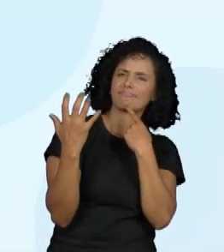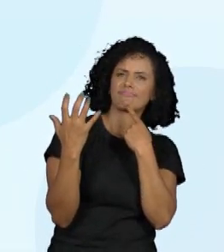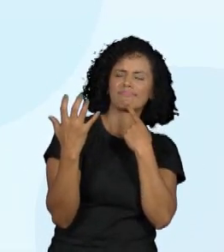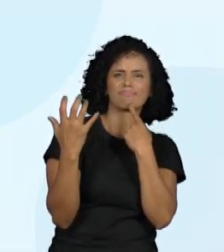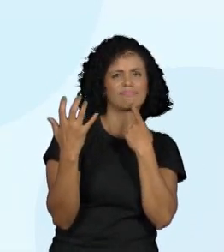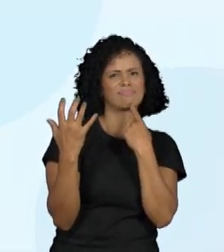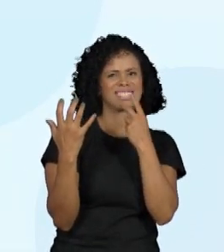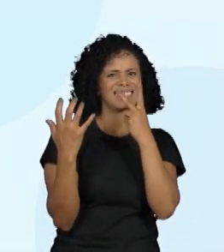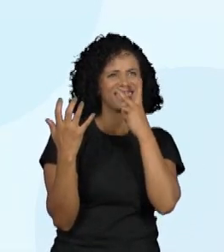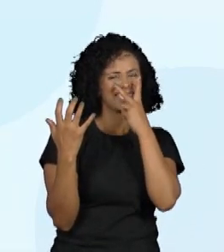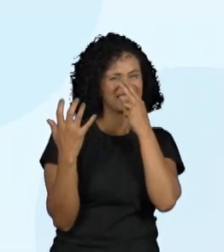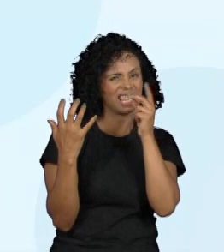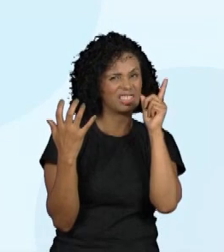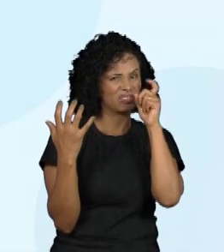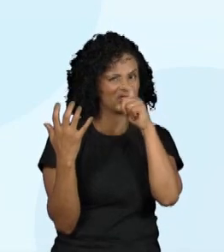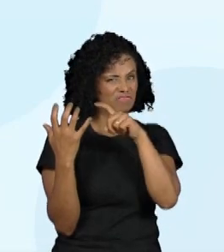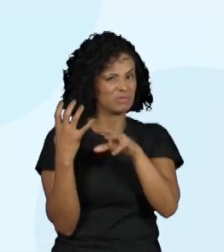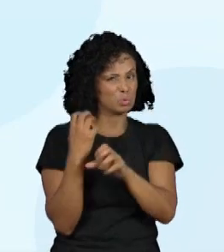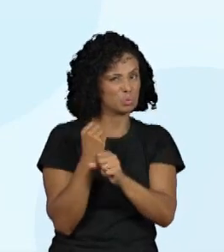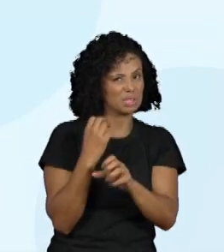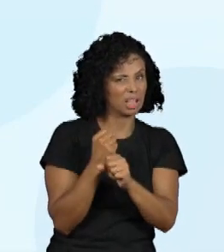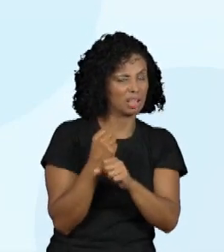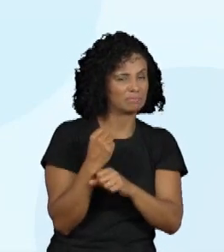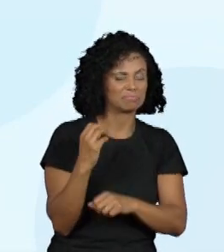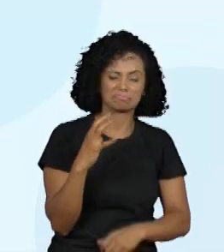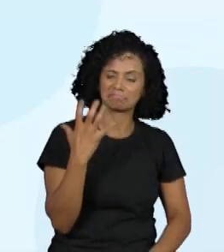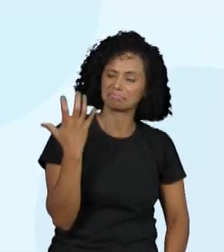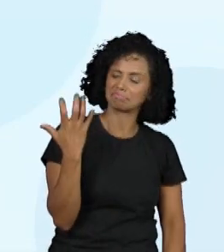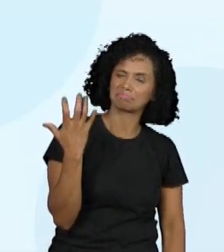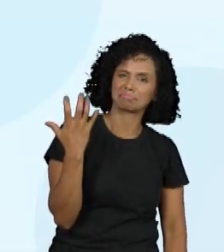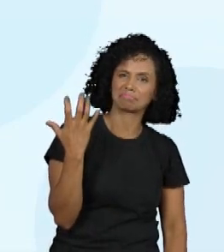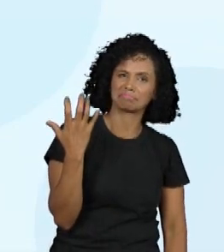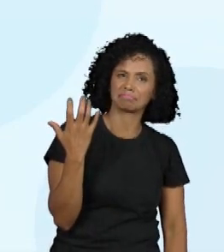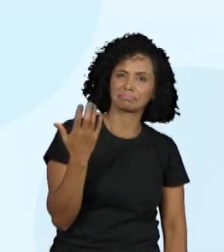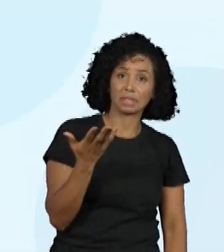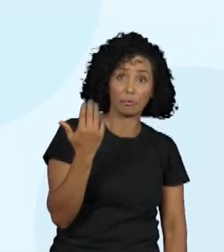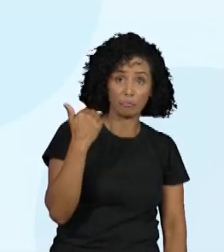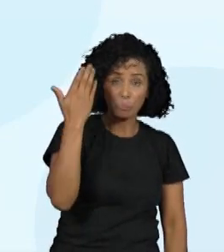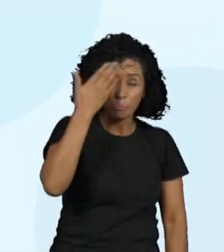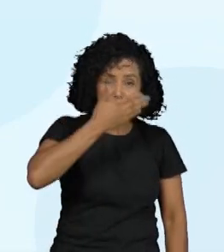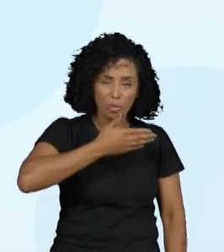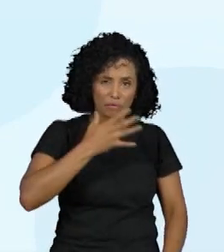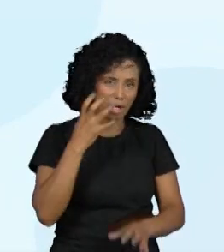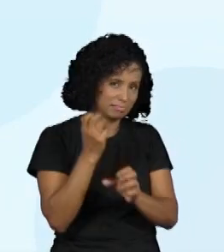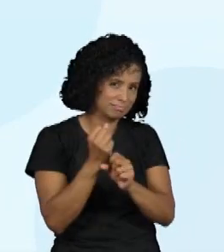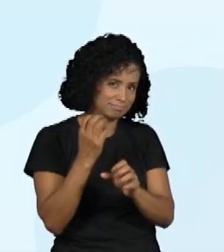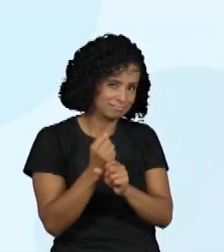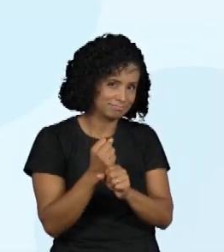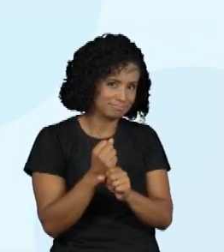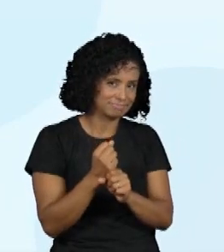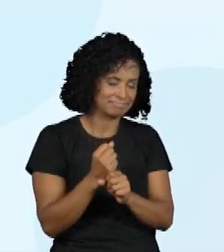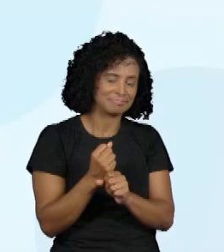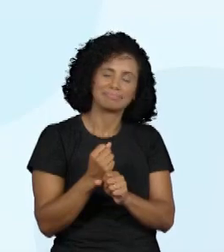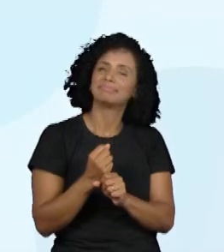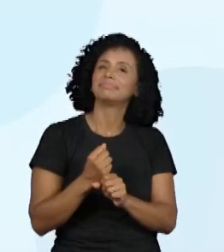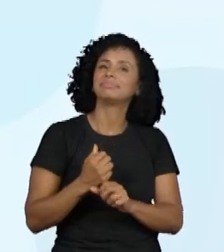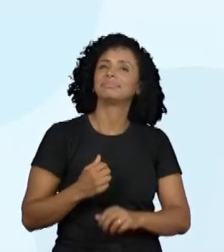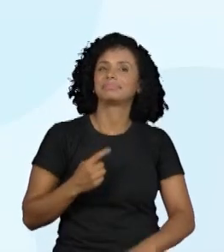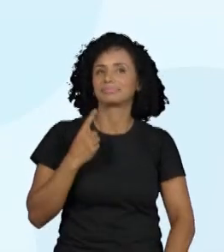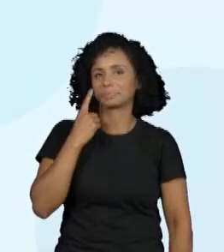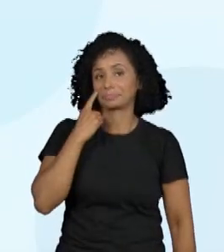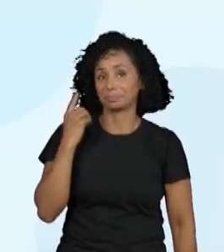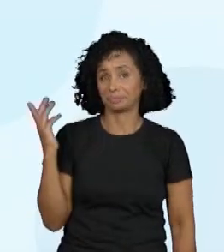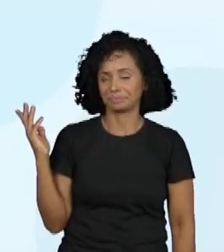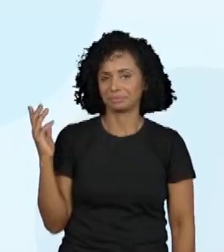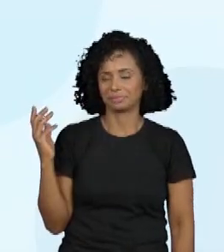fácil? Vamos primeiro comprovar, não é? Se a nossa estimativa está correta? Sim. Vamos contar quantas crianças tem aí, Pro? Olha só,